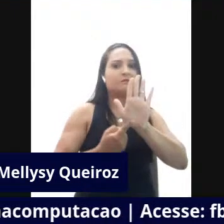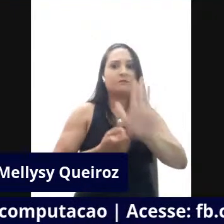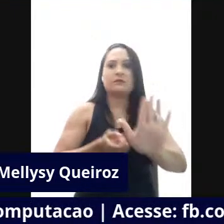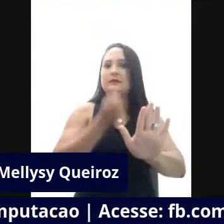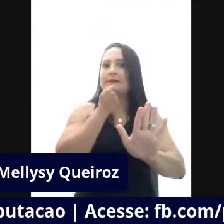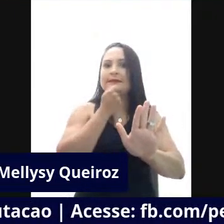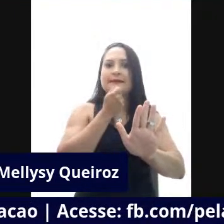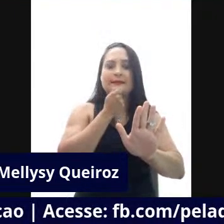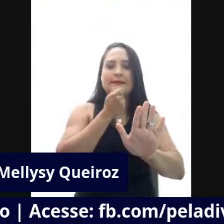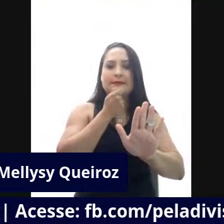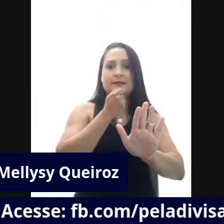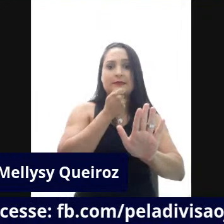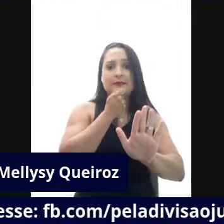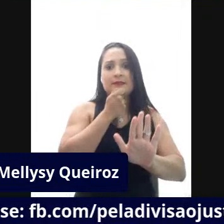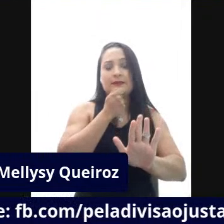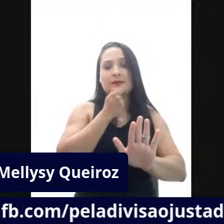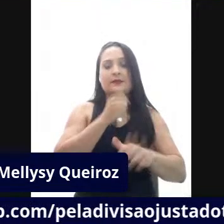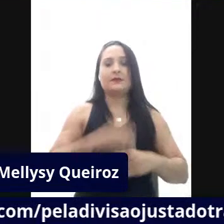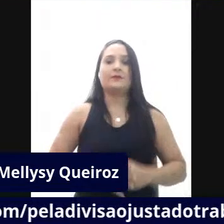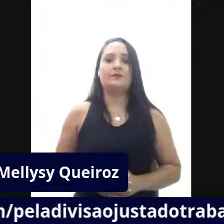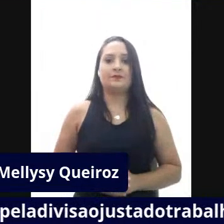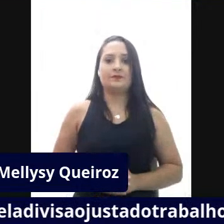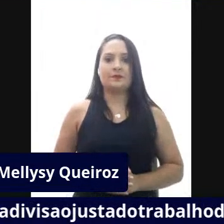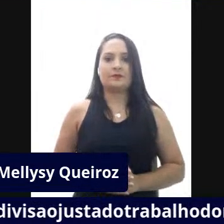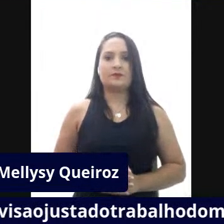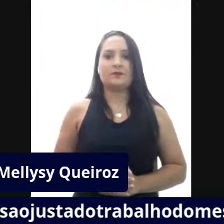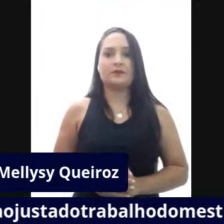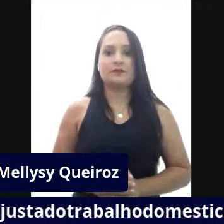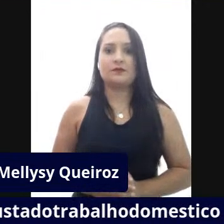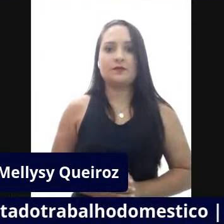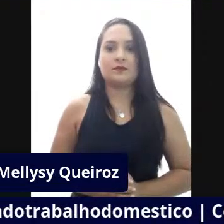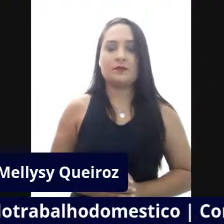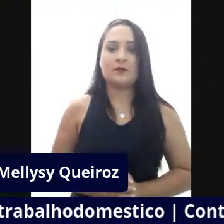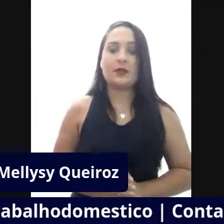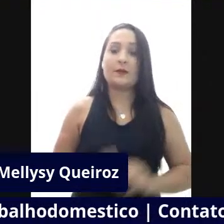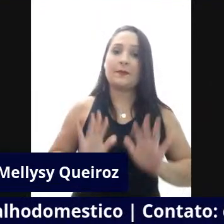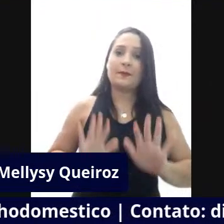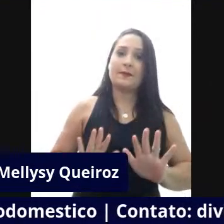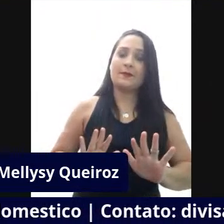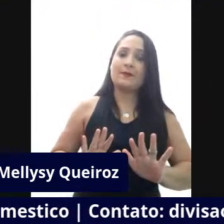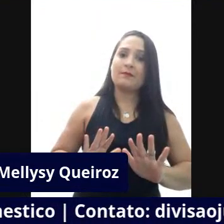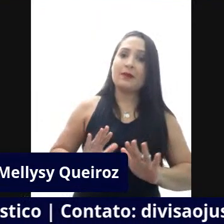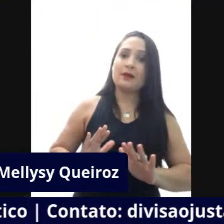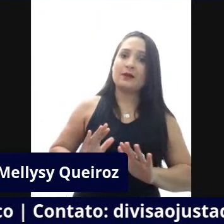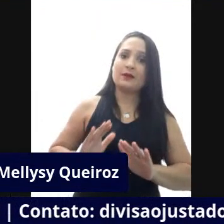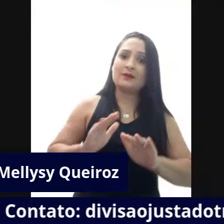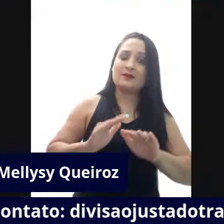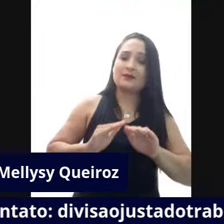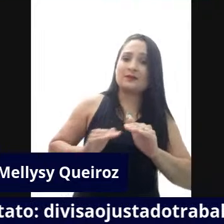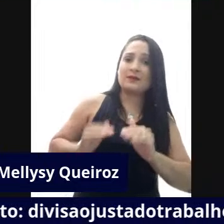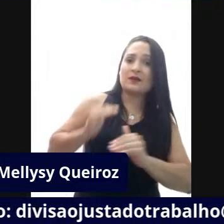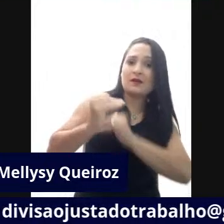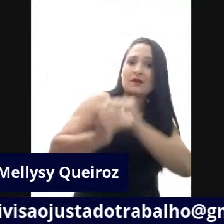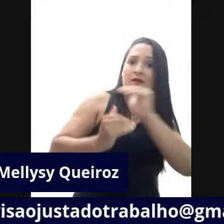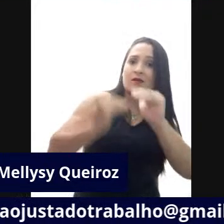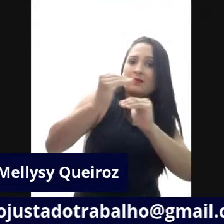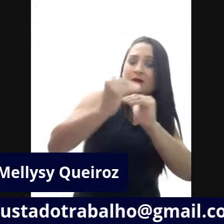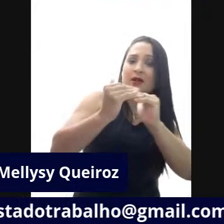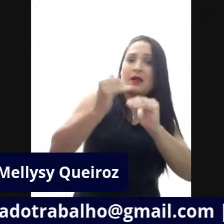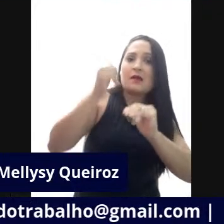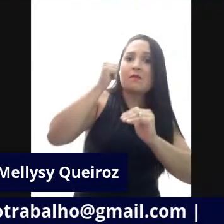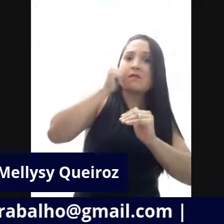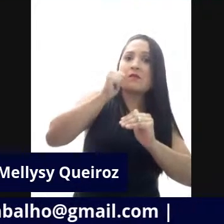elas estão... elas aumentam na medida em que as mulheres elas estão em isolamento,